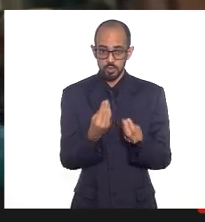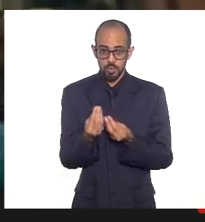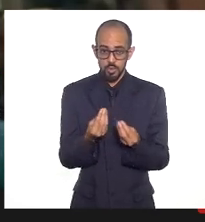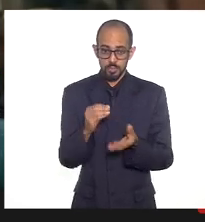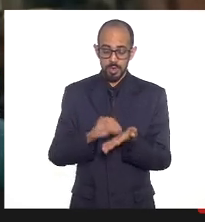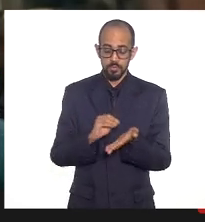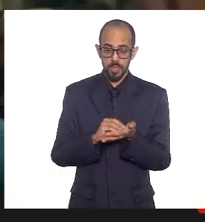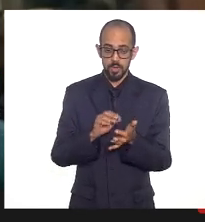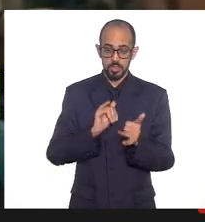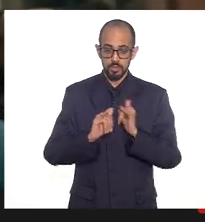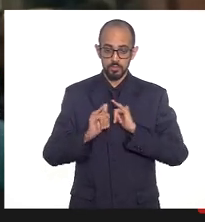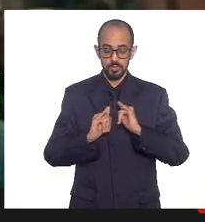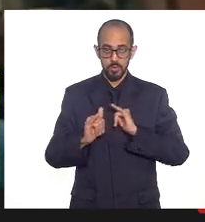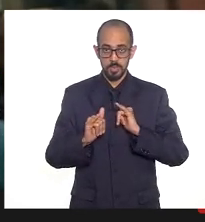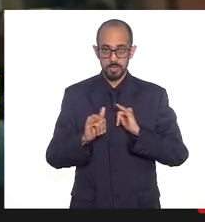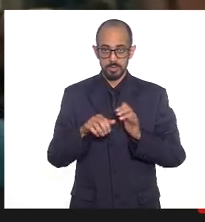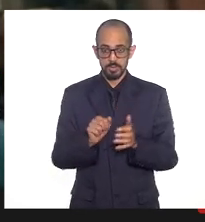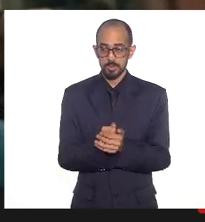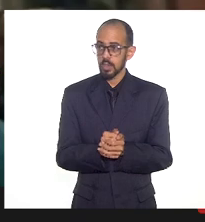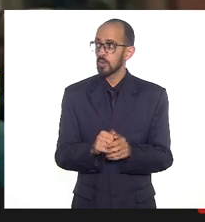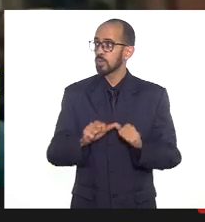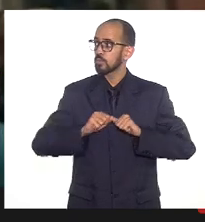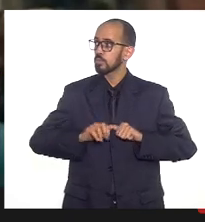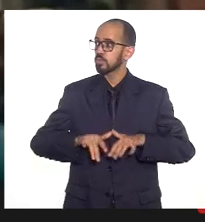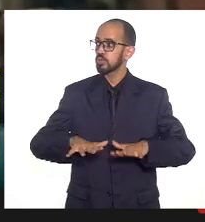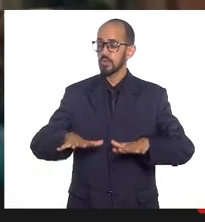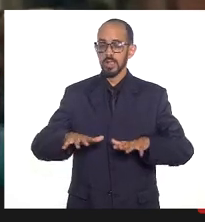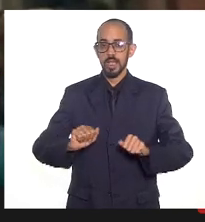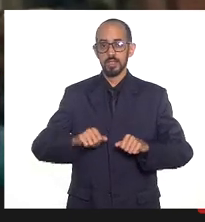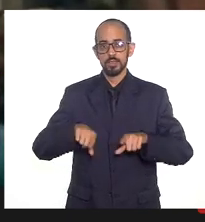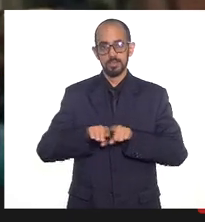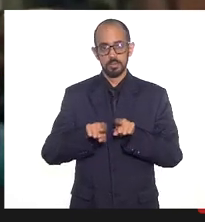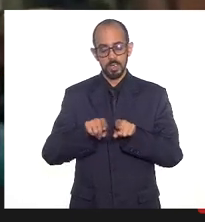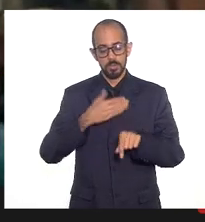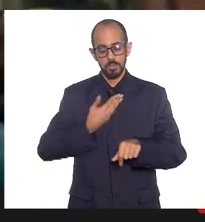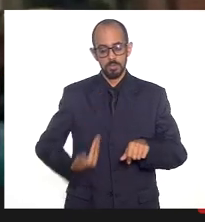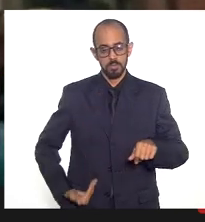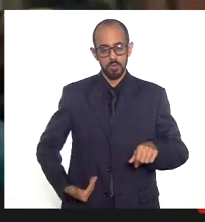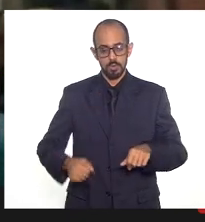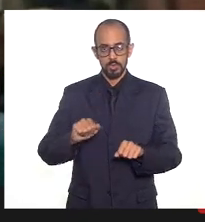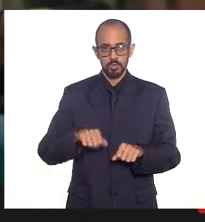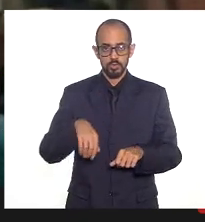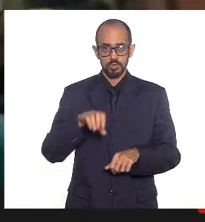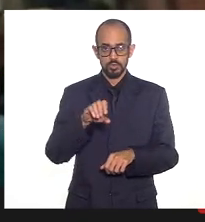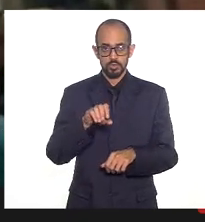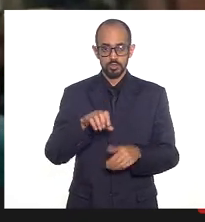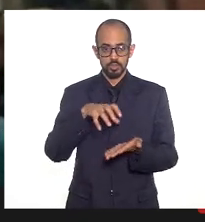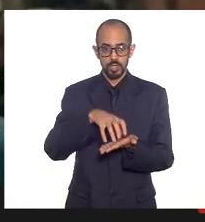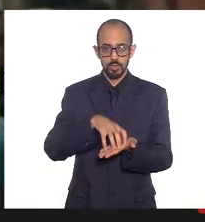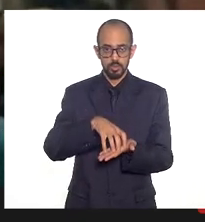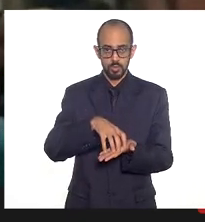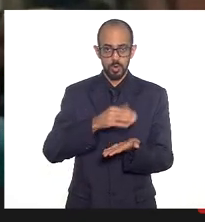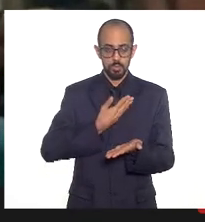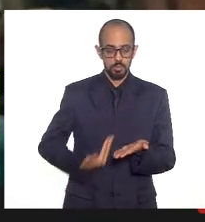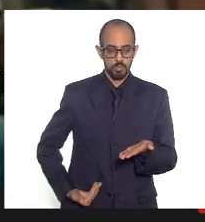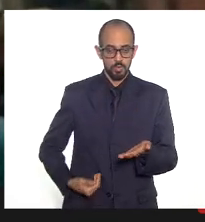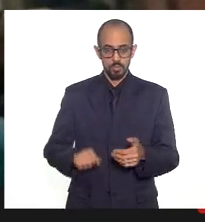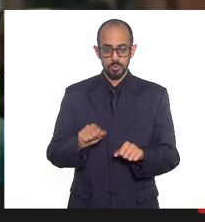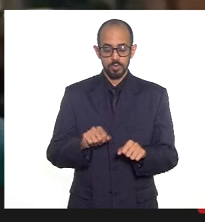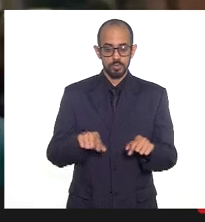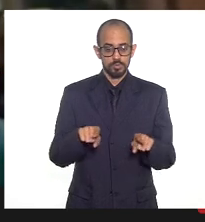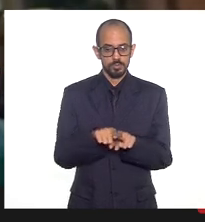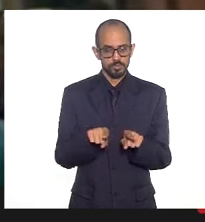desinformação propagada por contas, inclusive públicas, né, de órgãos públicos, tem contribuído para não só